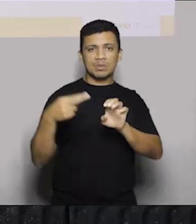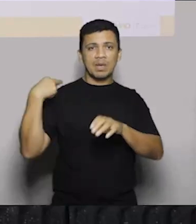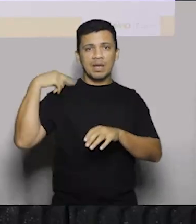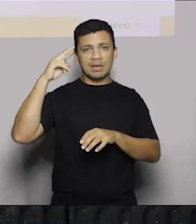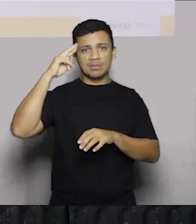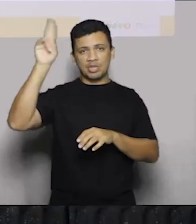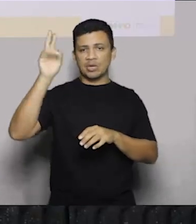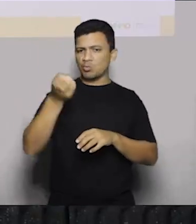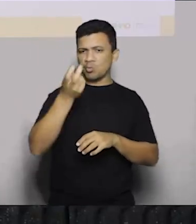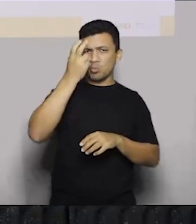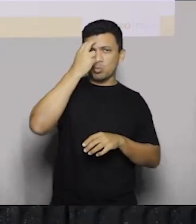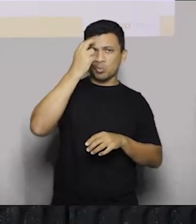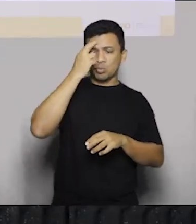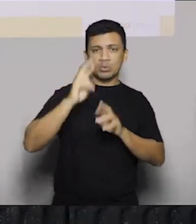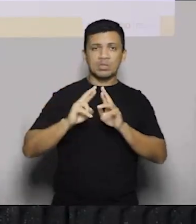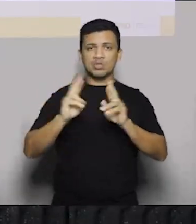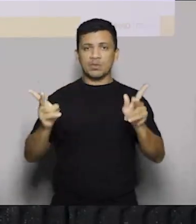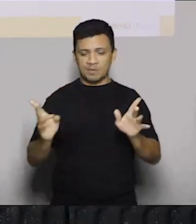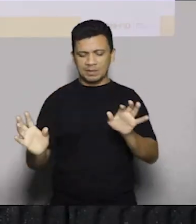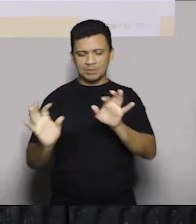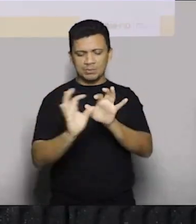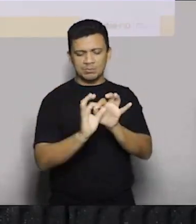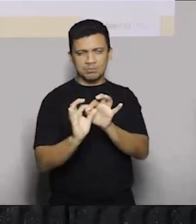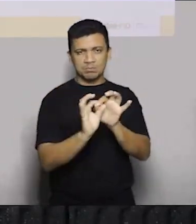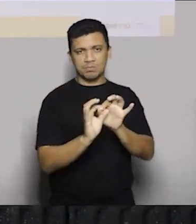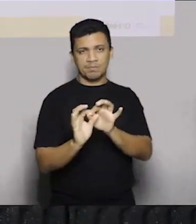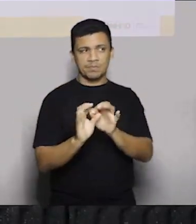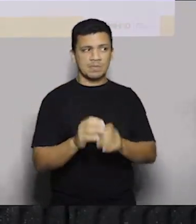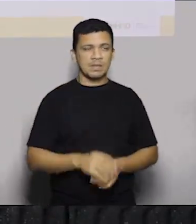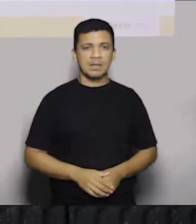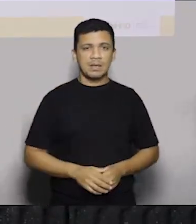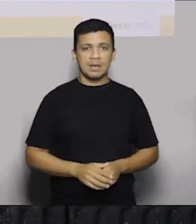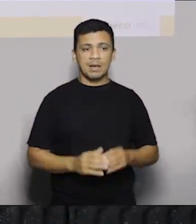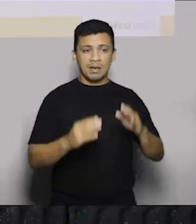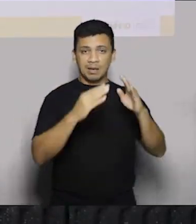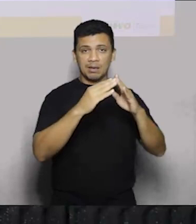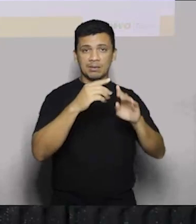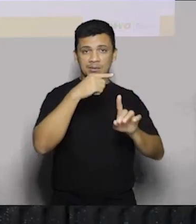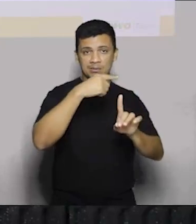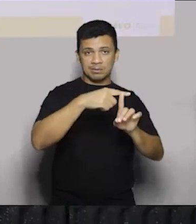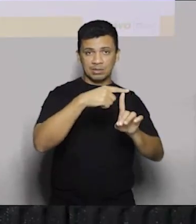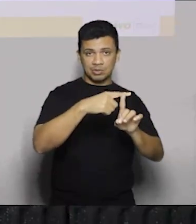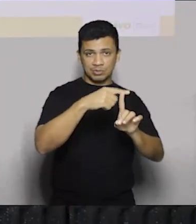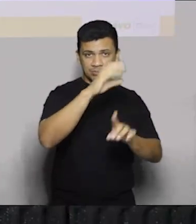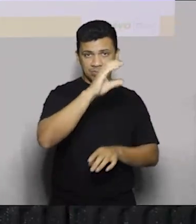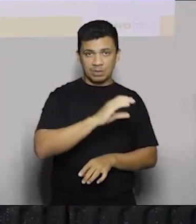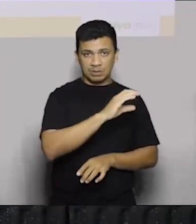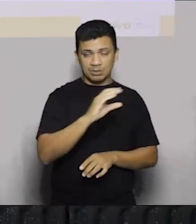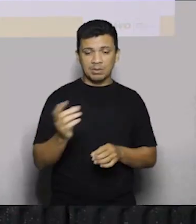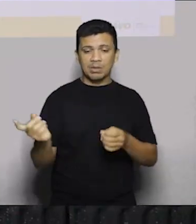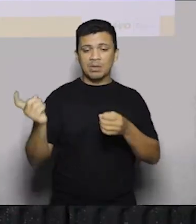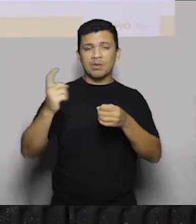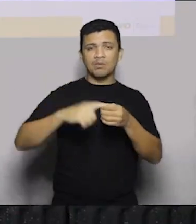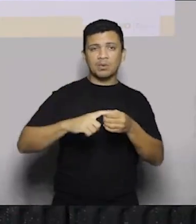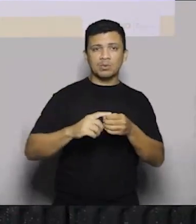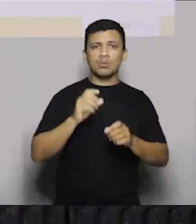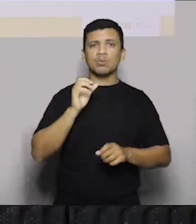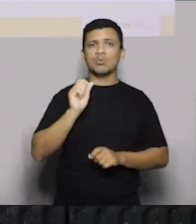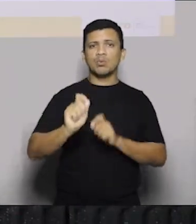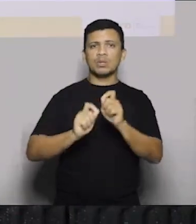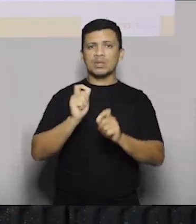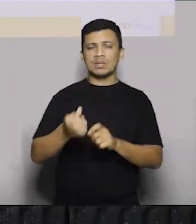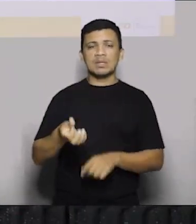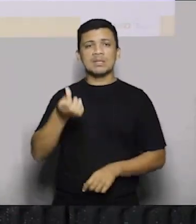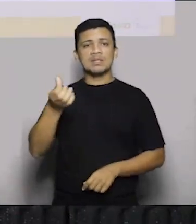diferentes, de origens diferentes. A igreja retomou a distância de 6 meses entre os nascimentos